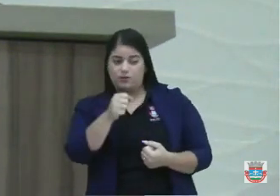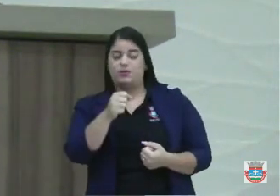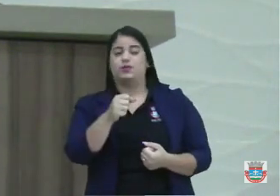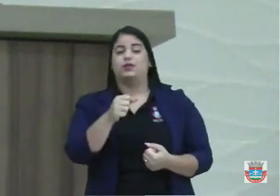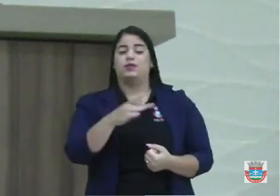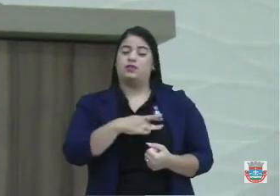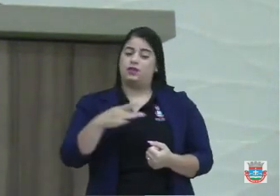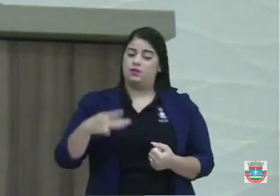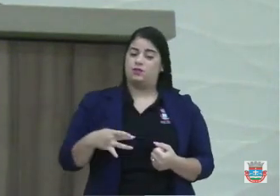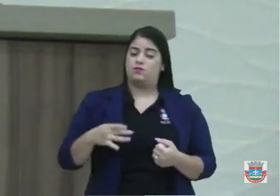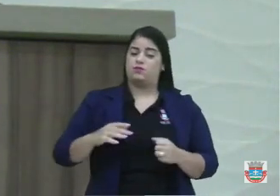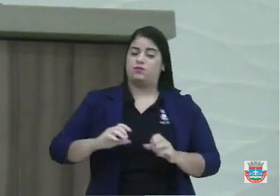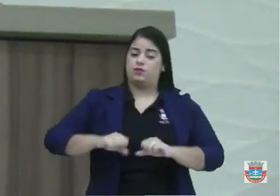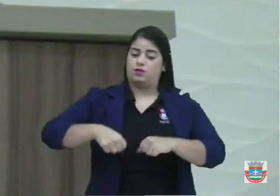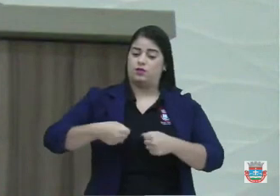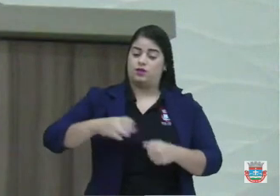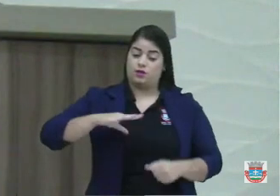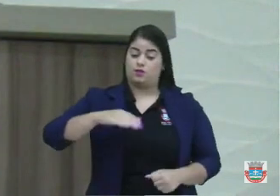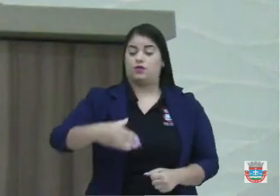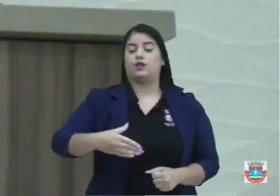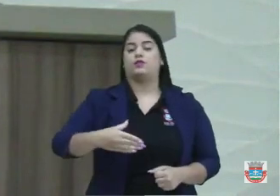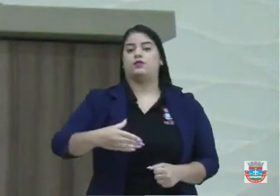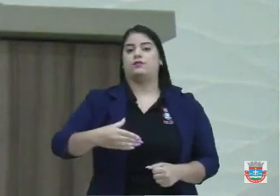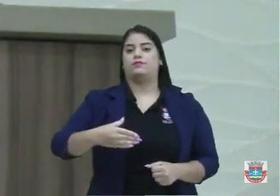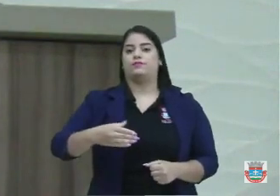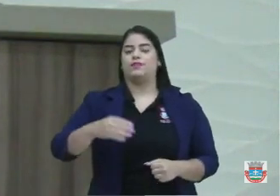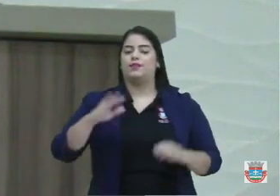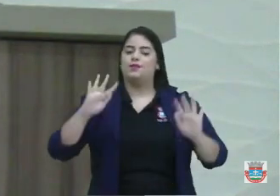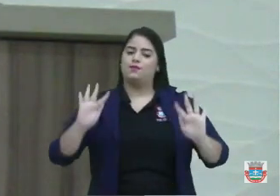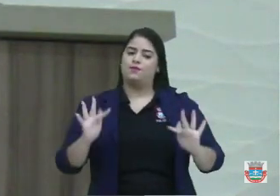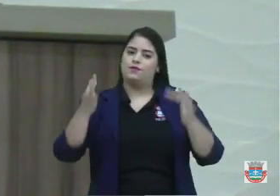possamos caminhar. Então, desejo um feliz São